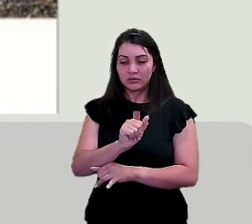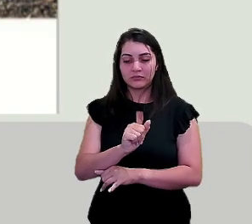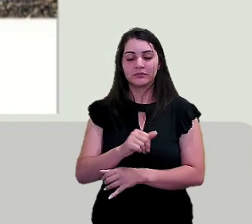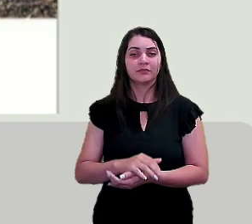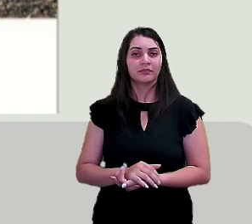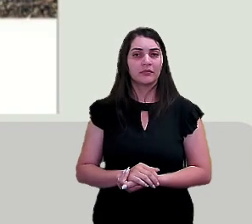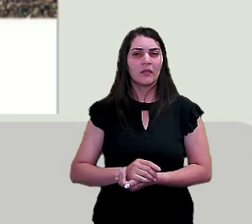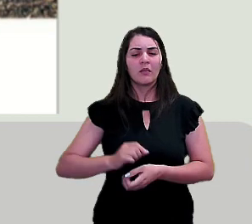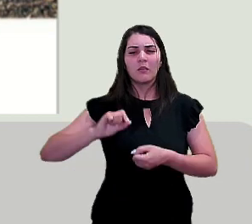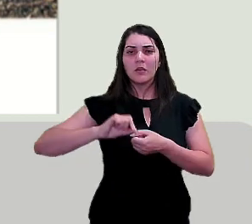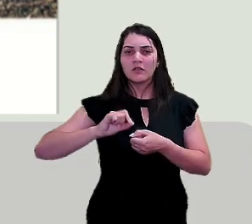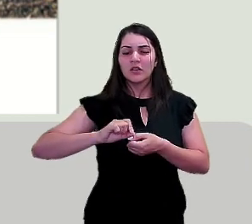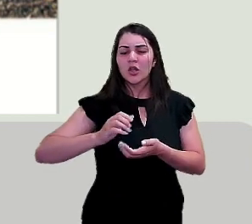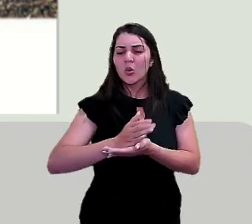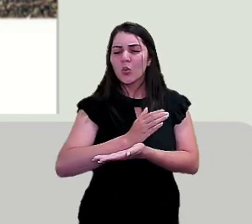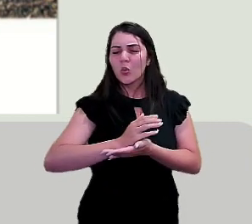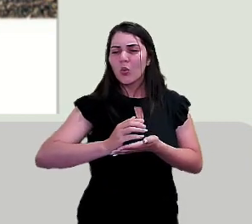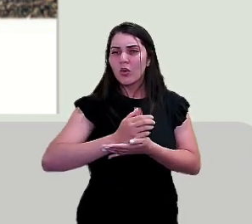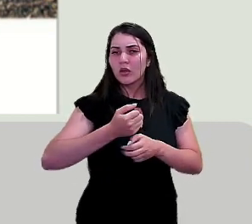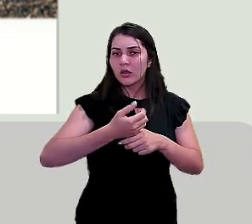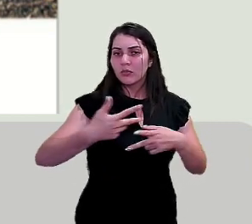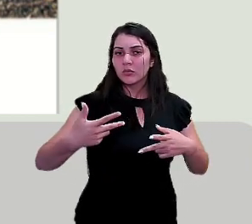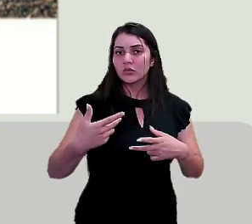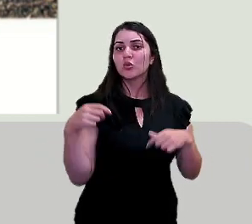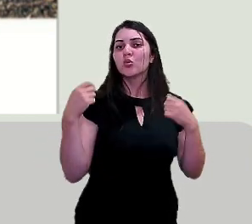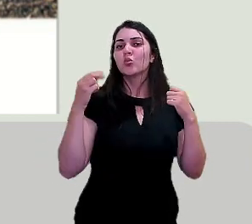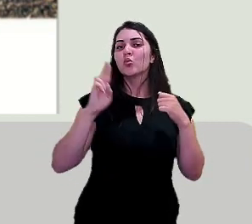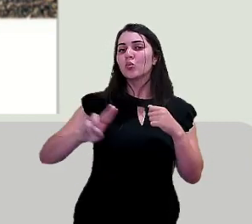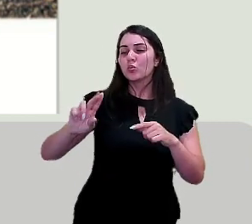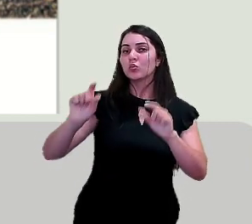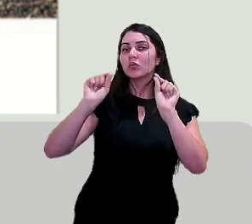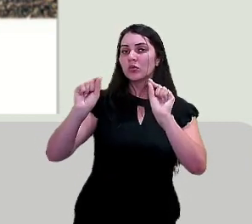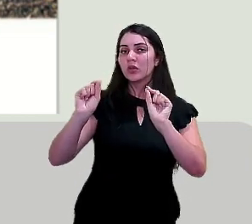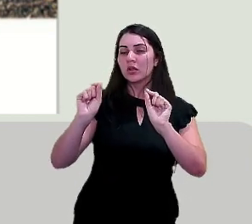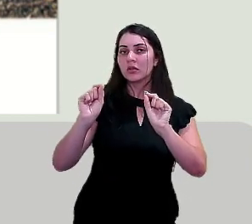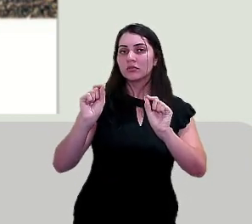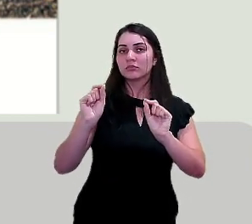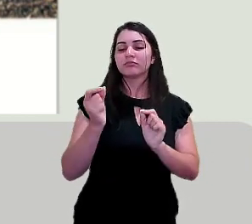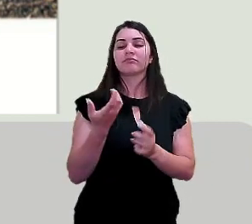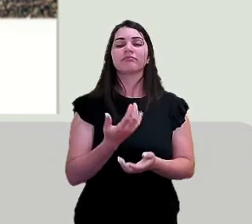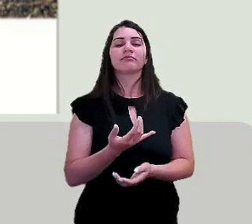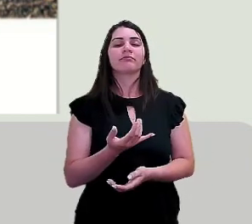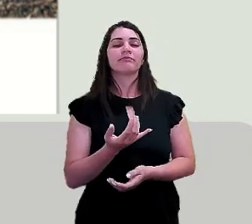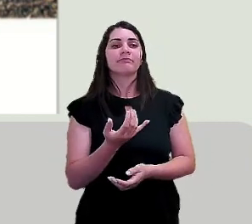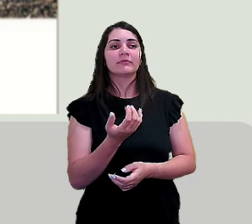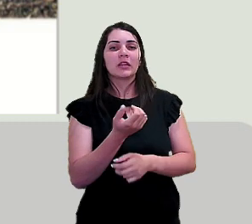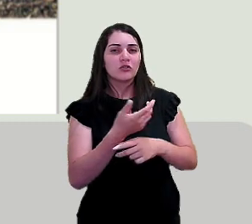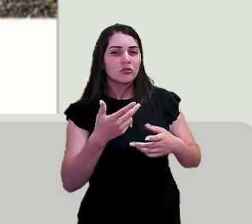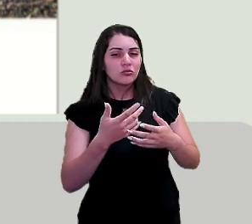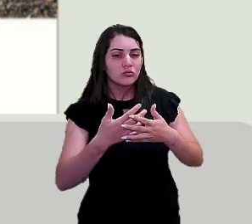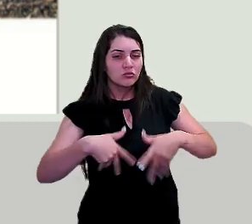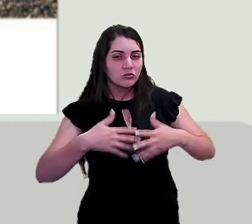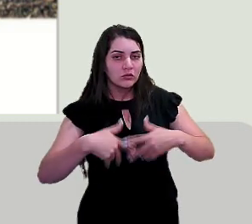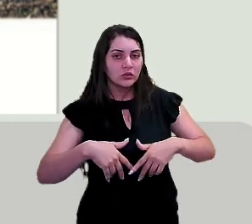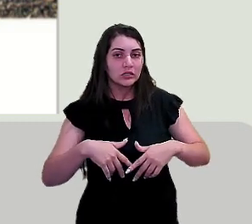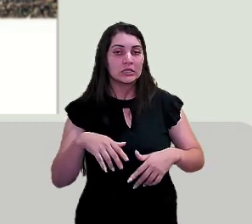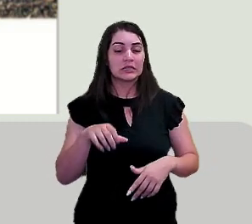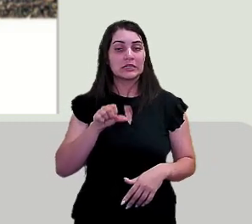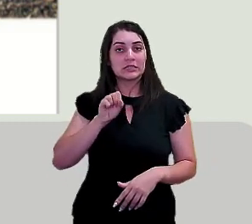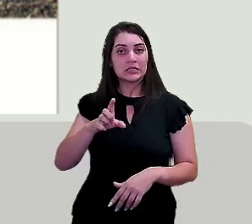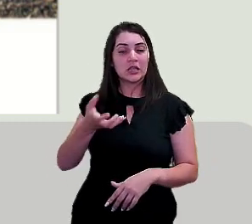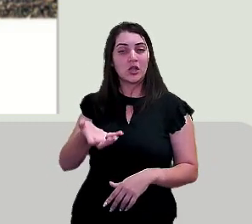Para fabricar qualquer produto, as pessoas utilizam os recursos da natureza. É ou não é? Se eu quero uma roupa, eu